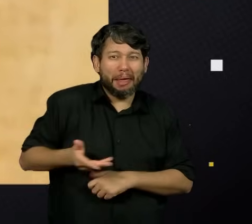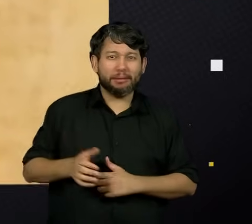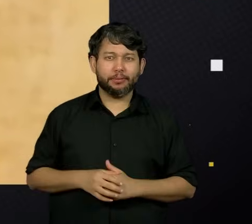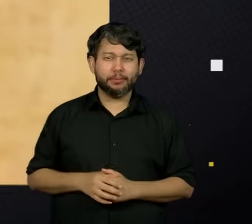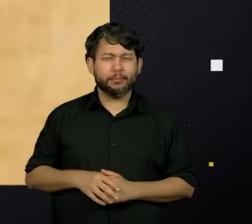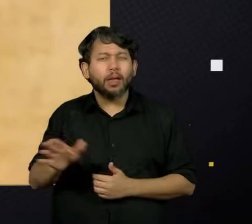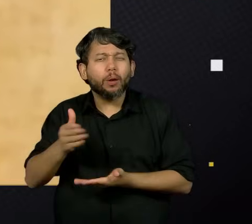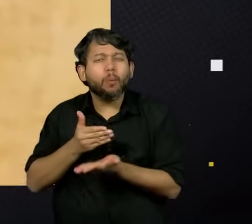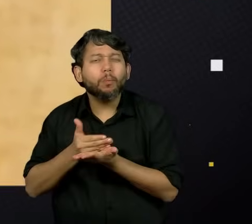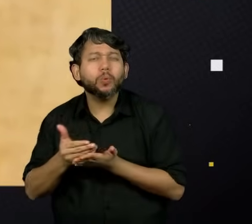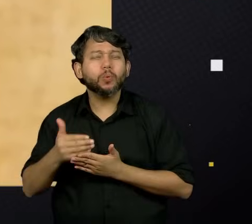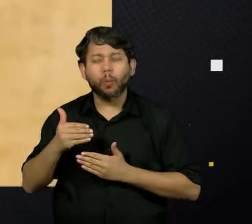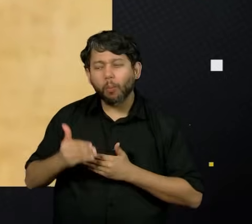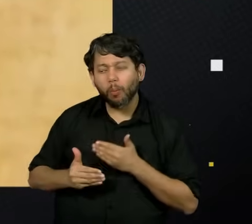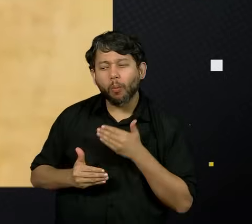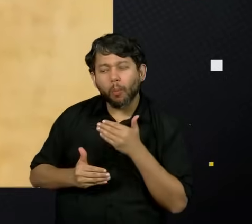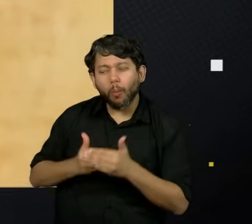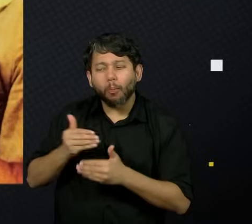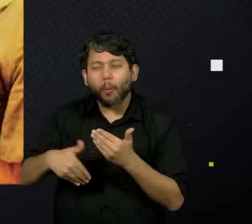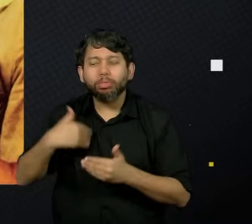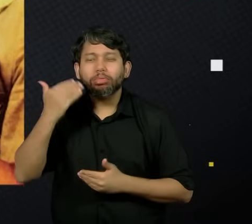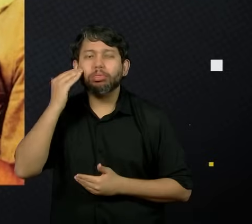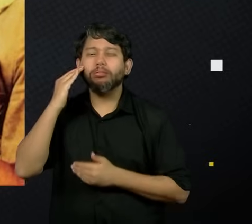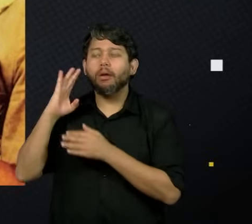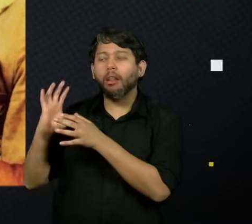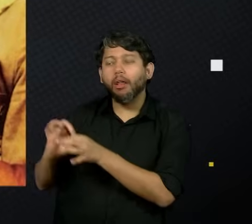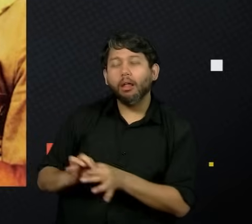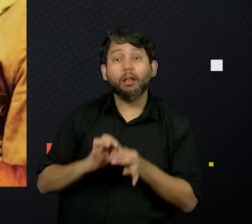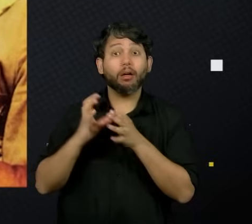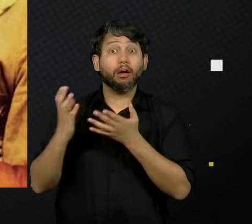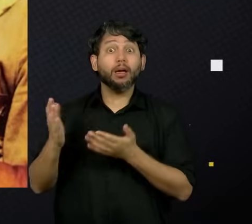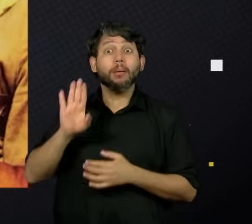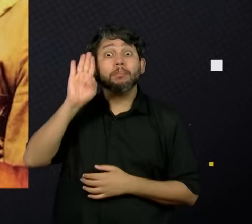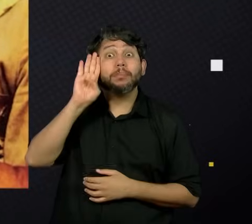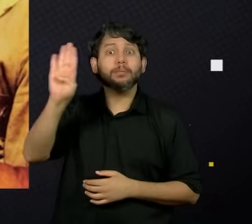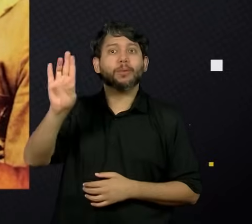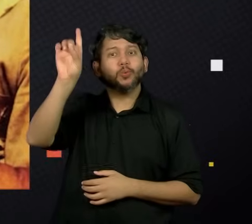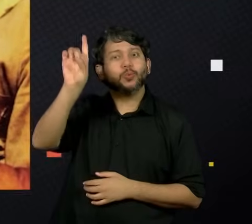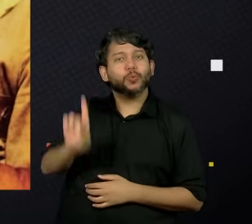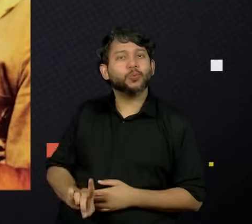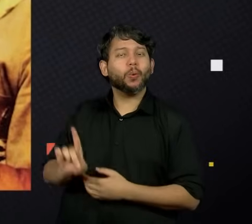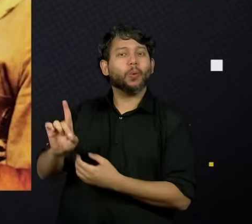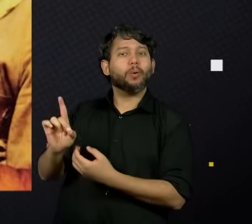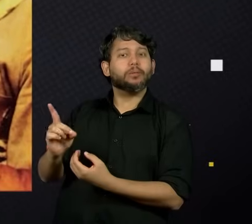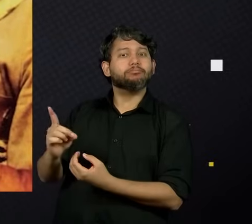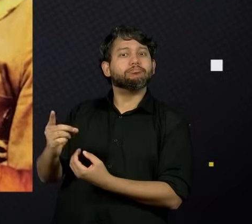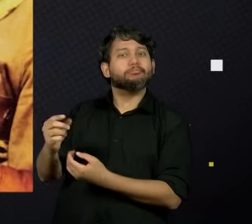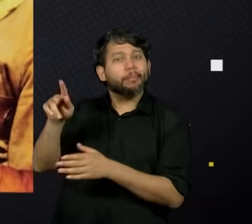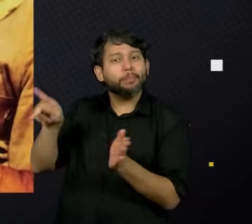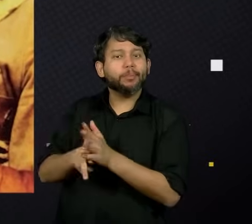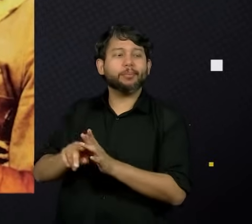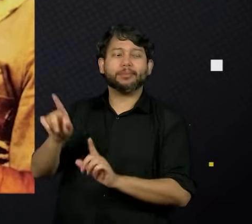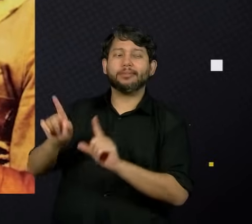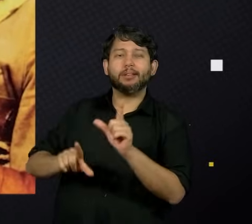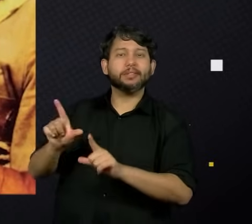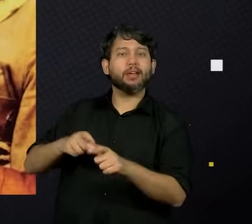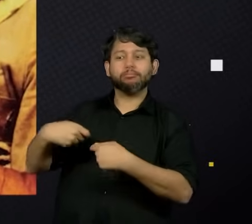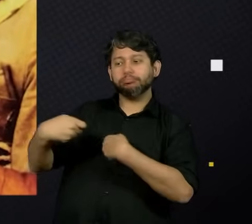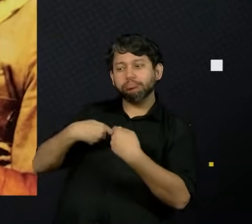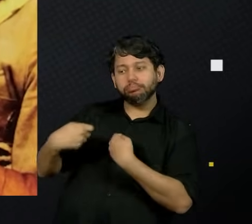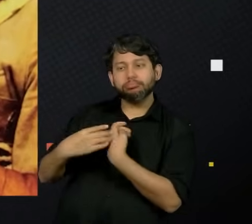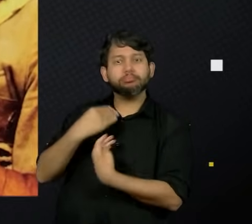tempo, dominou todos esses fundamentos e acabou se tornando o principal diretor daquela emissora na época. Né? Tal a